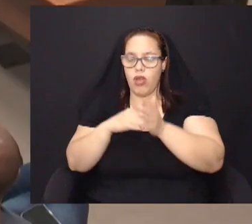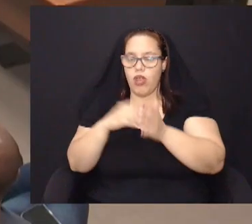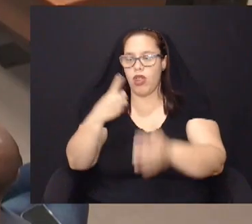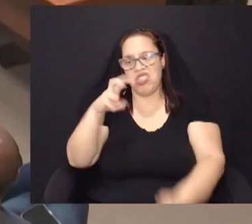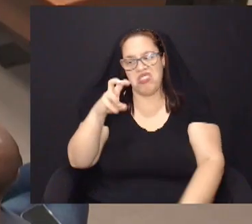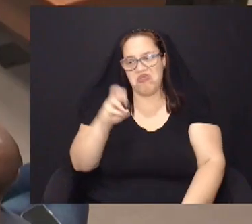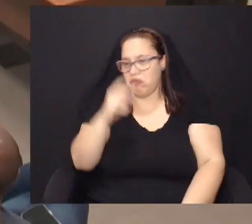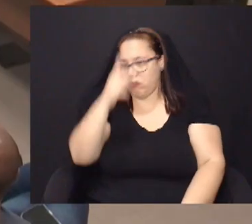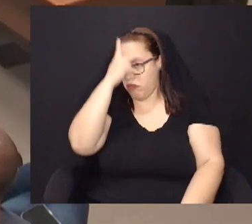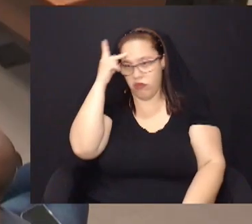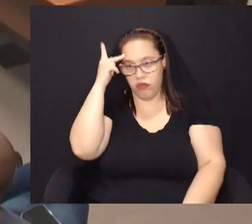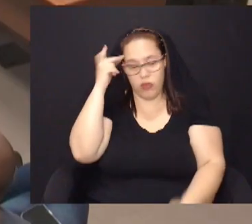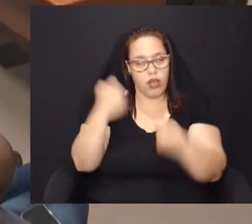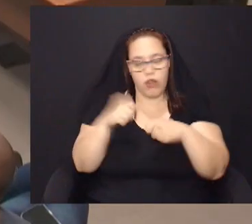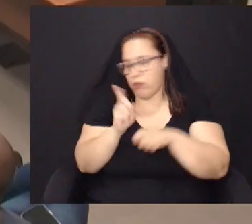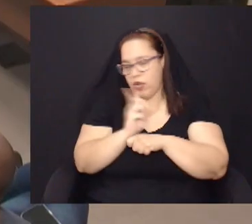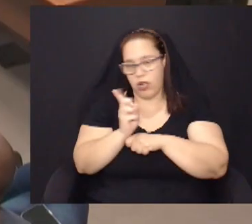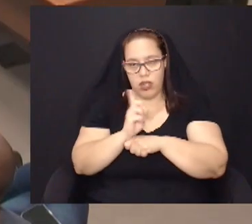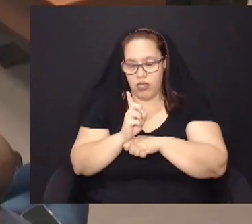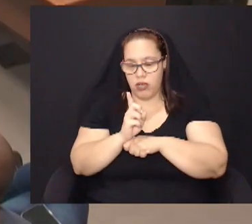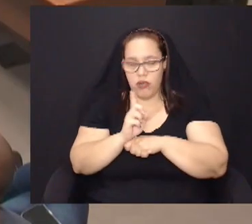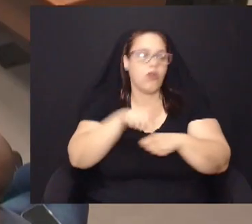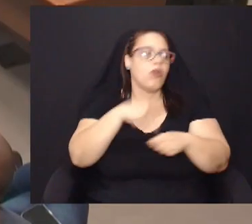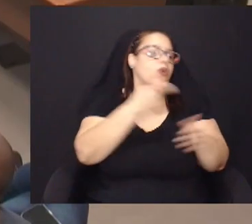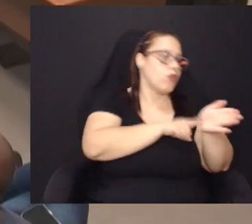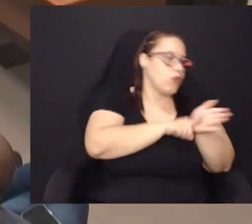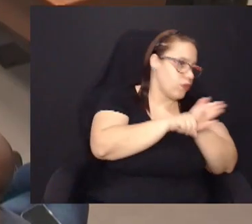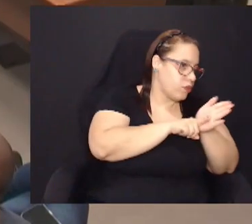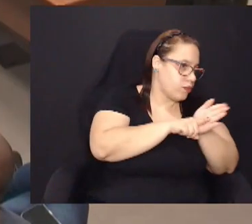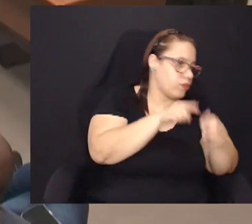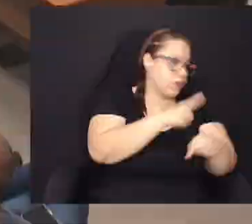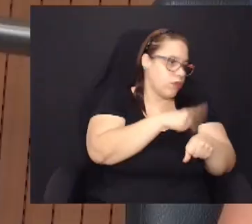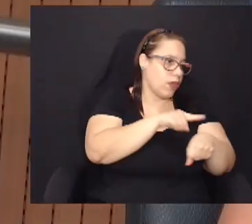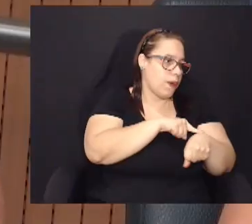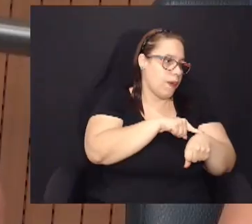pessoas, você não vai precisar. Uma outra questão é sobre o horário.